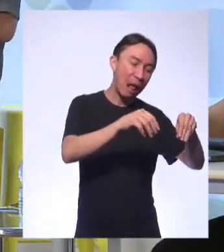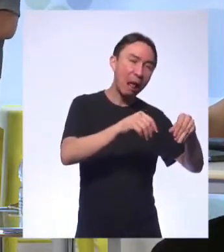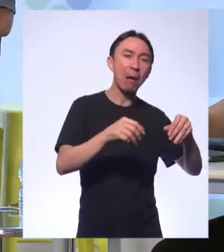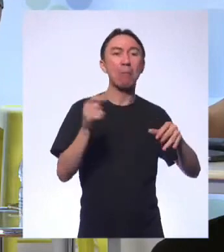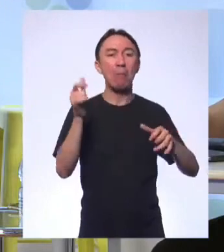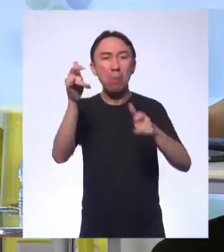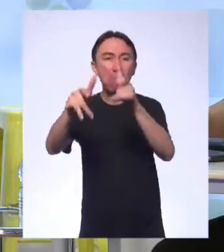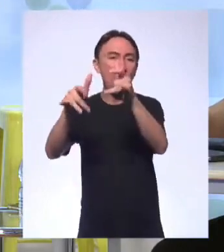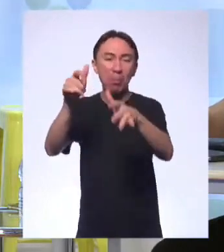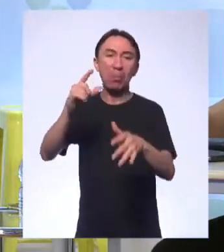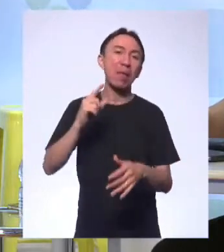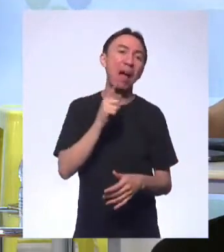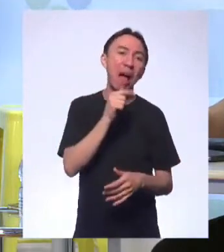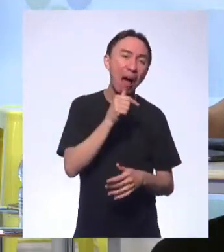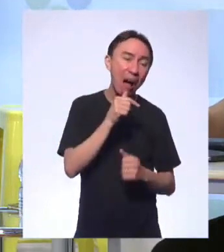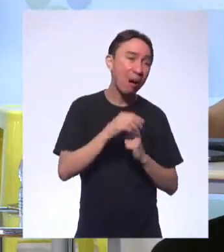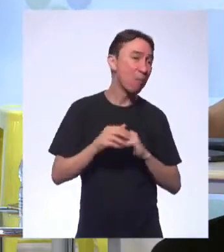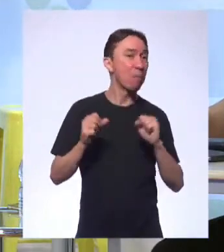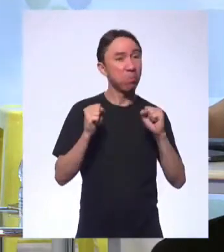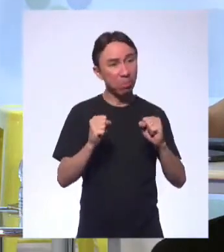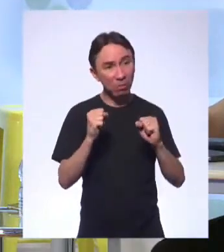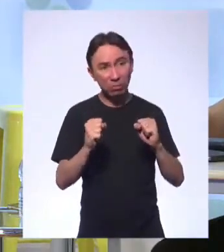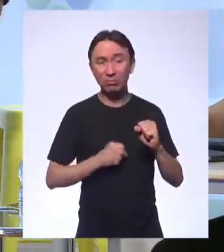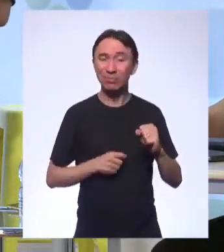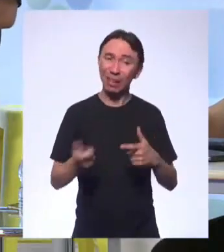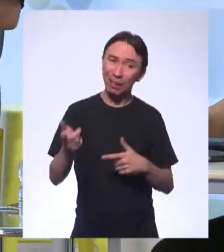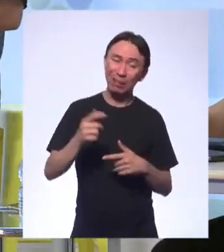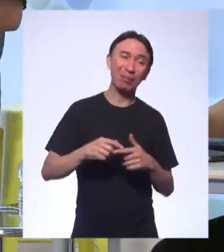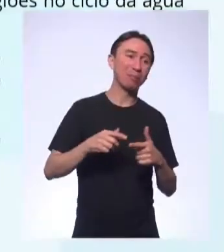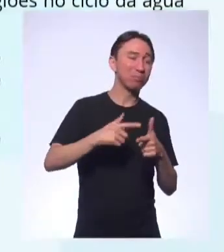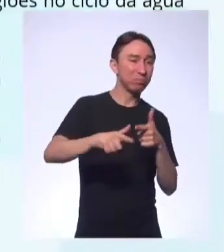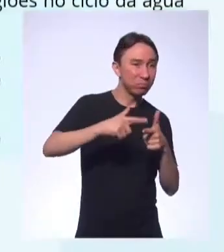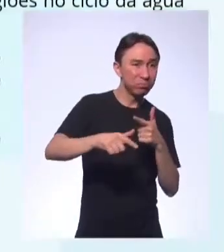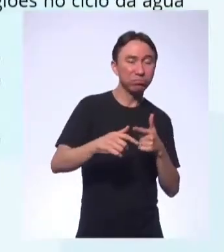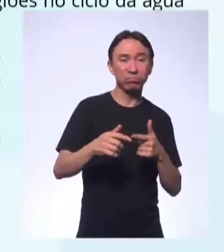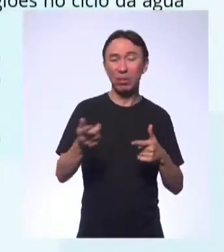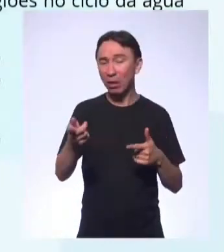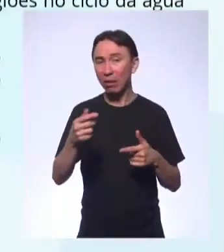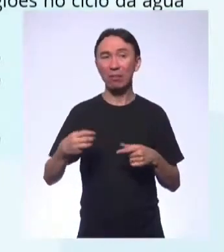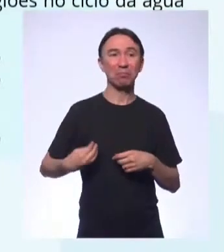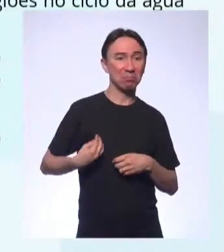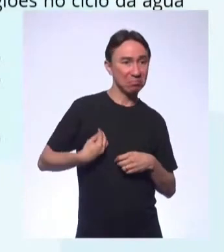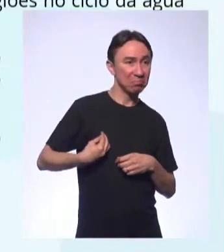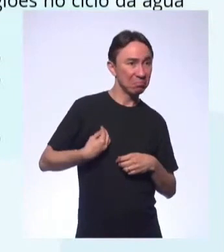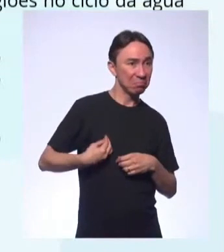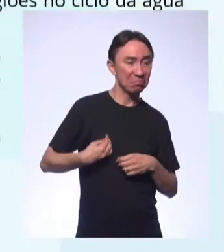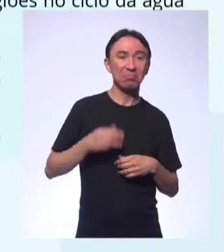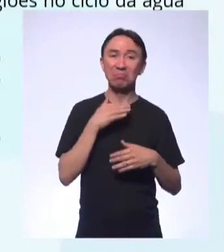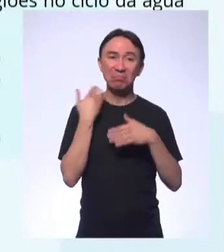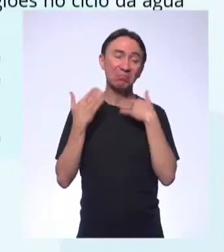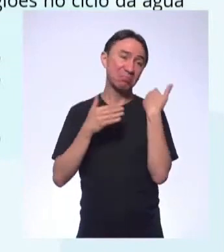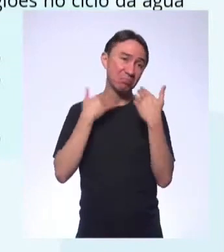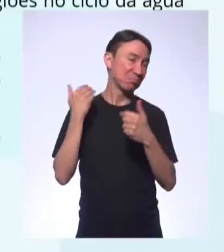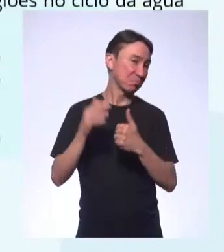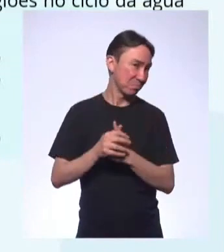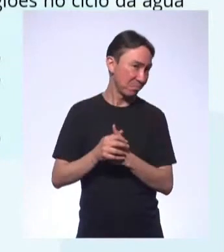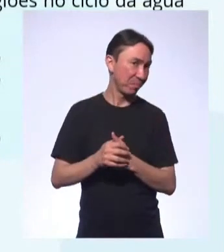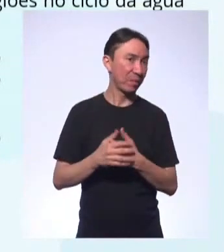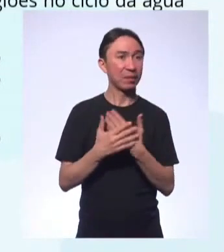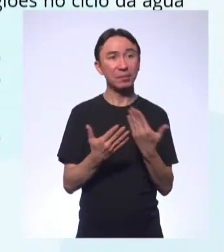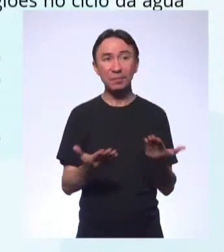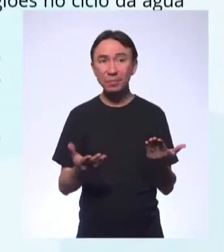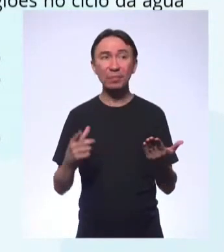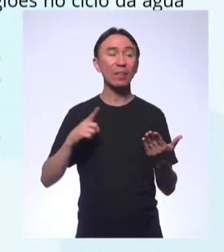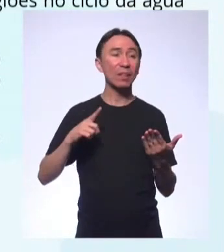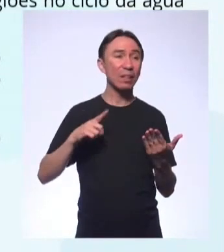seres vivos. Como nós temos o ciclo da água, que é conhecido como ciclo hidrológico, ok?